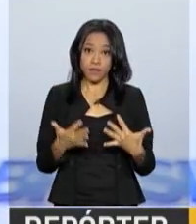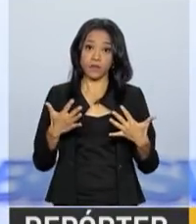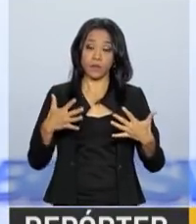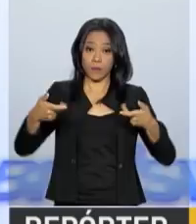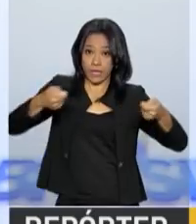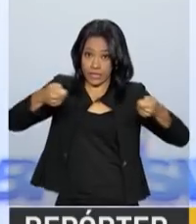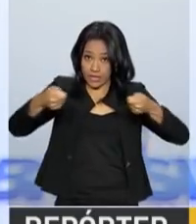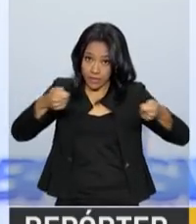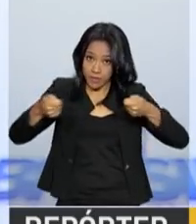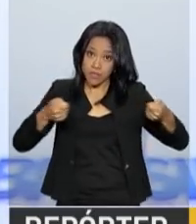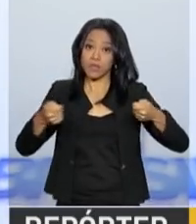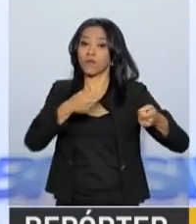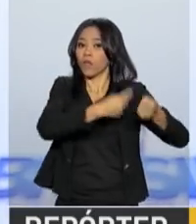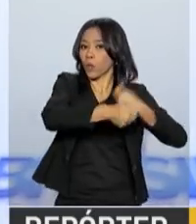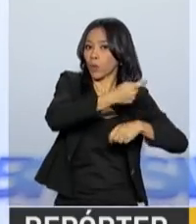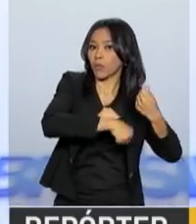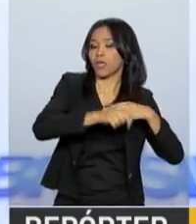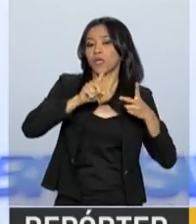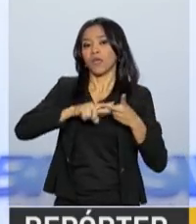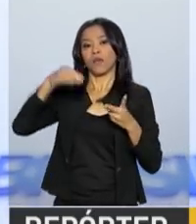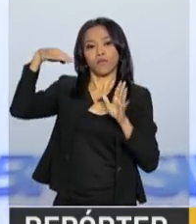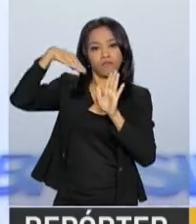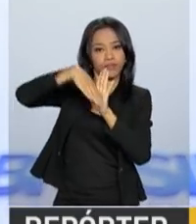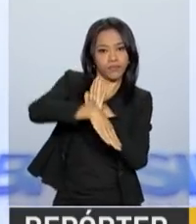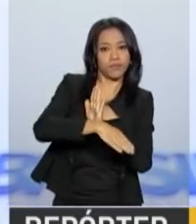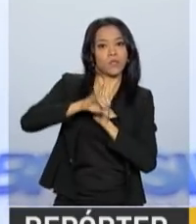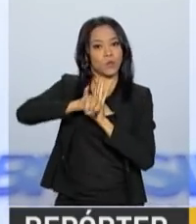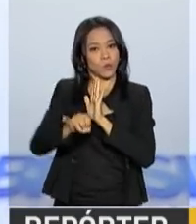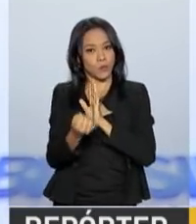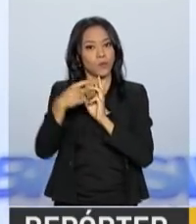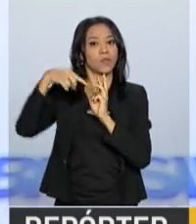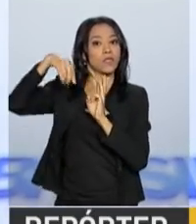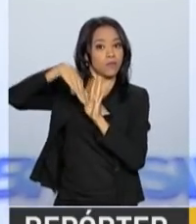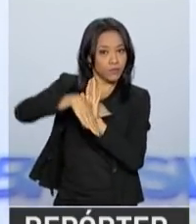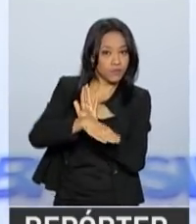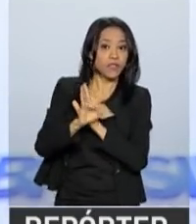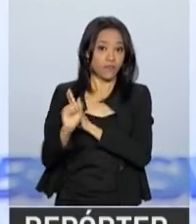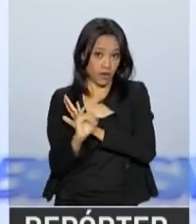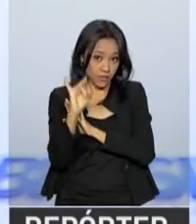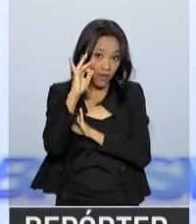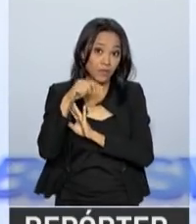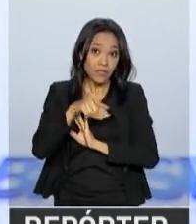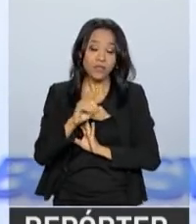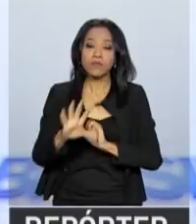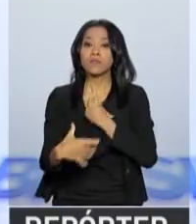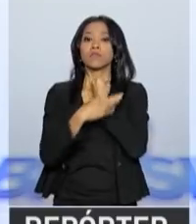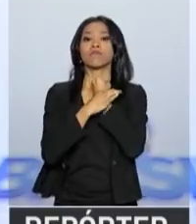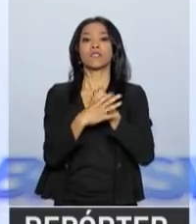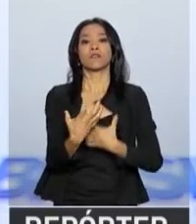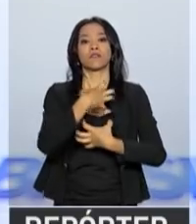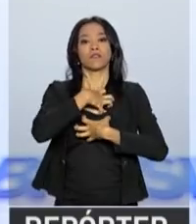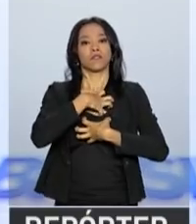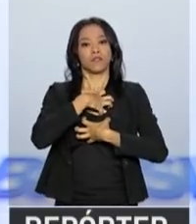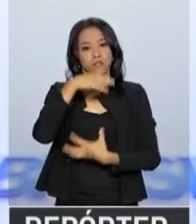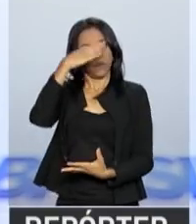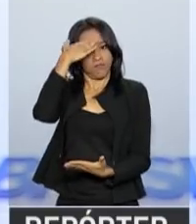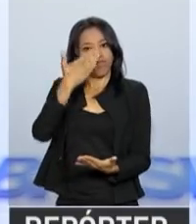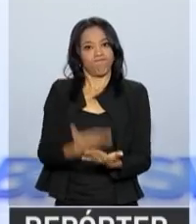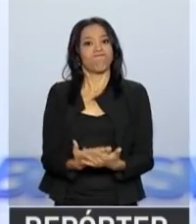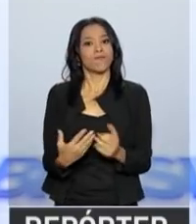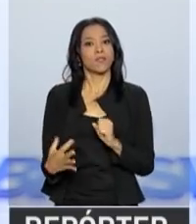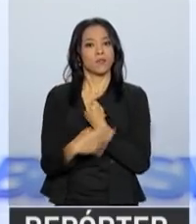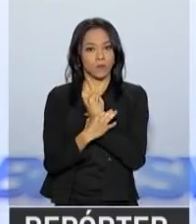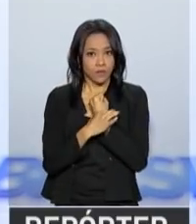de quebra taxa de juros e inflação e uma confiança e isso está repercutindo positivamente o